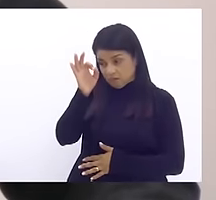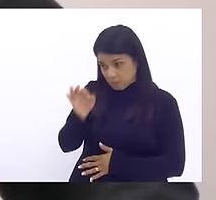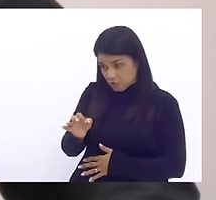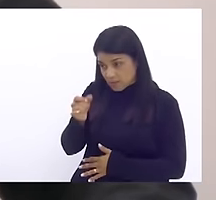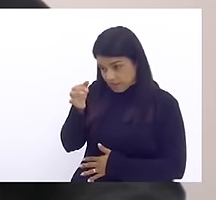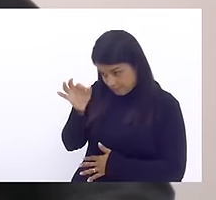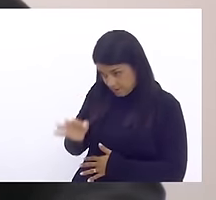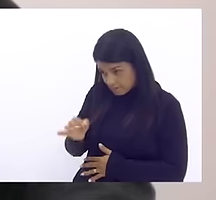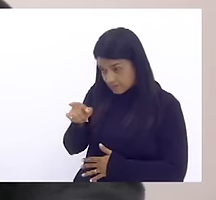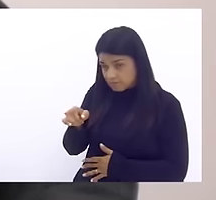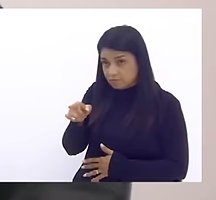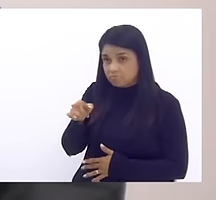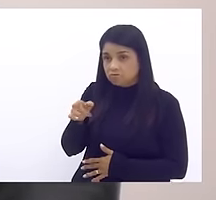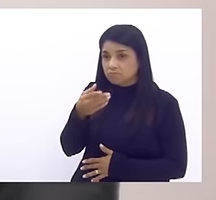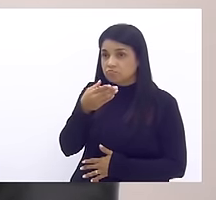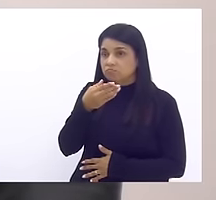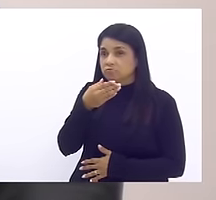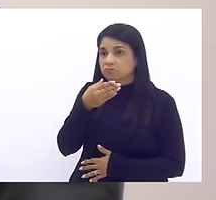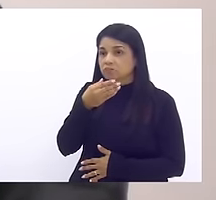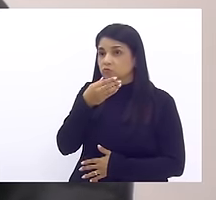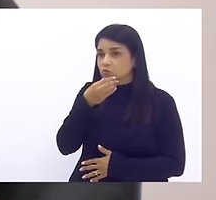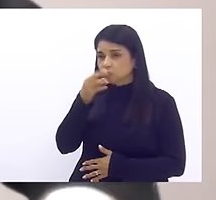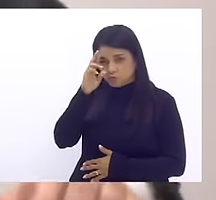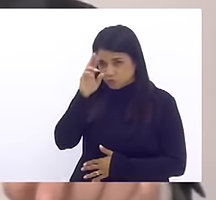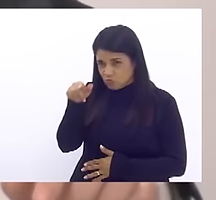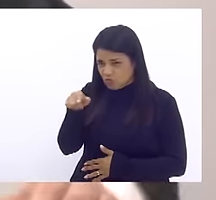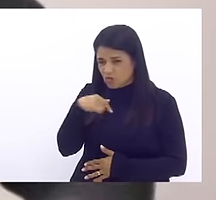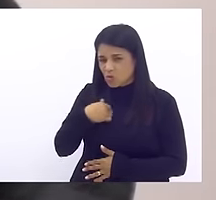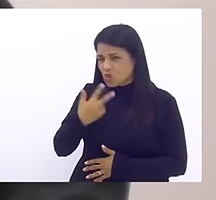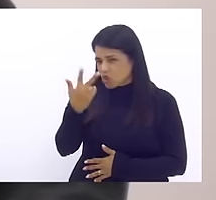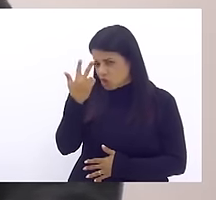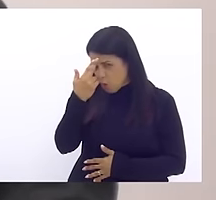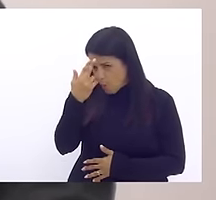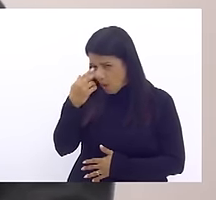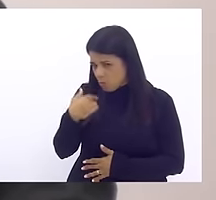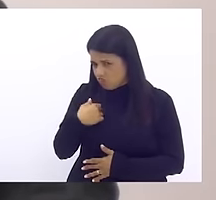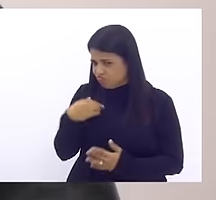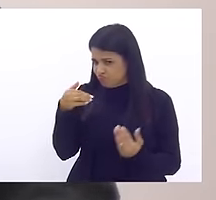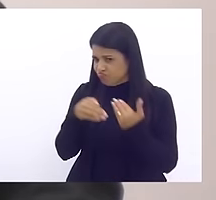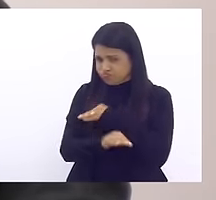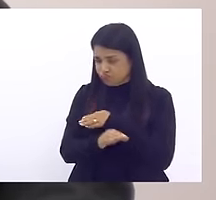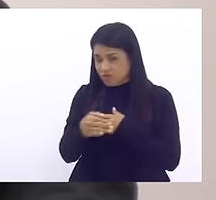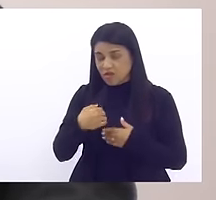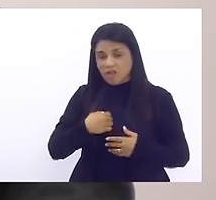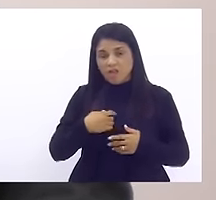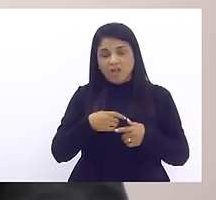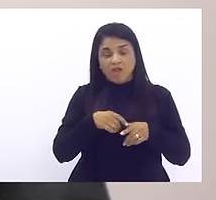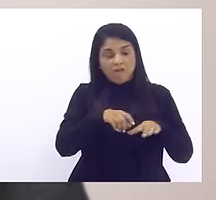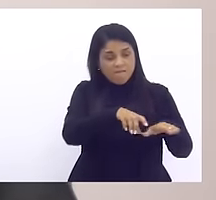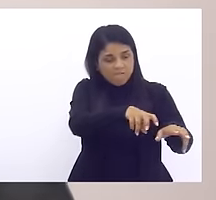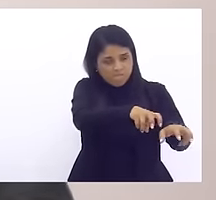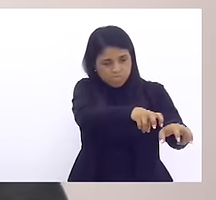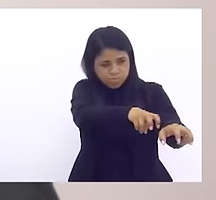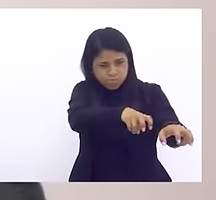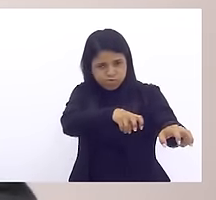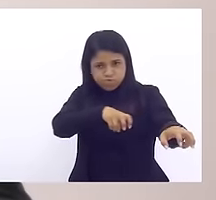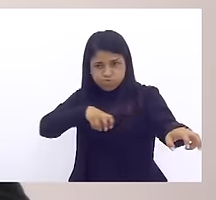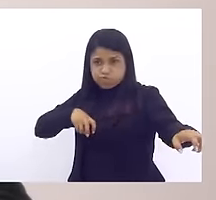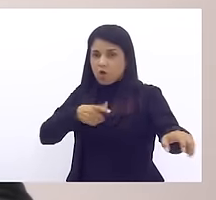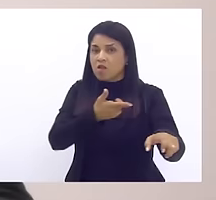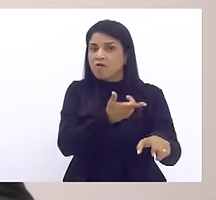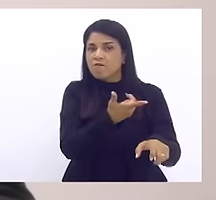Eu acho que o senhor não vai achar normal ter 20 rebotes enfileirados na Avenida Brasil no dia de